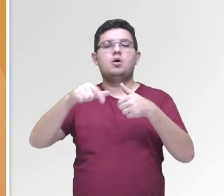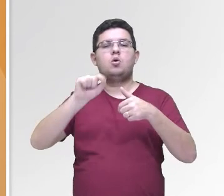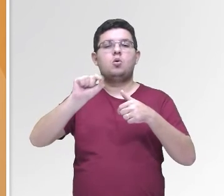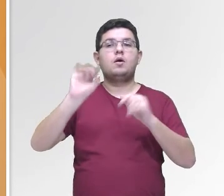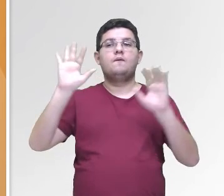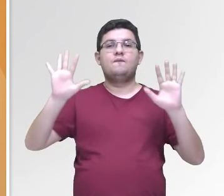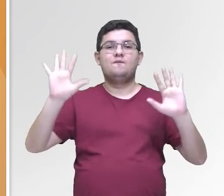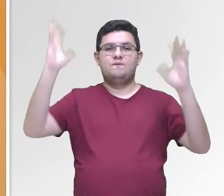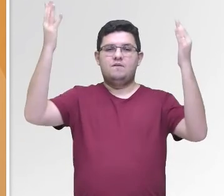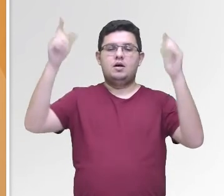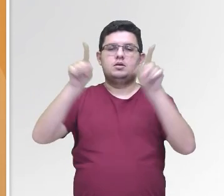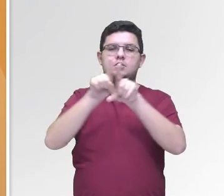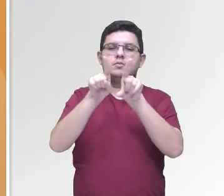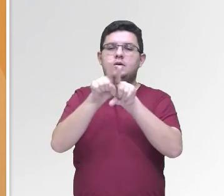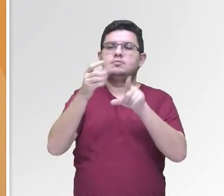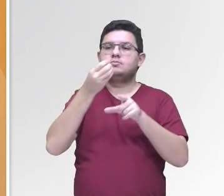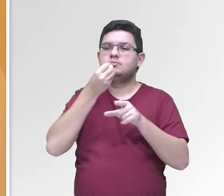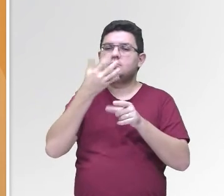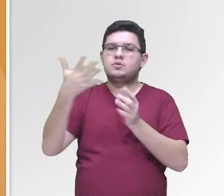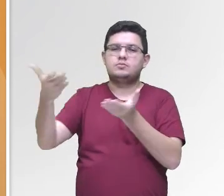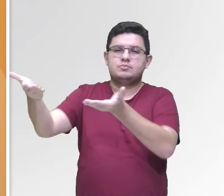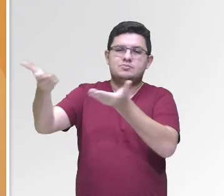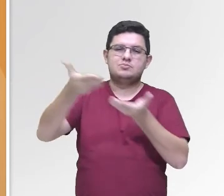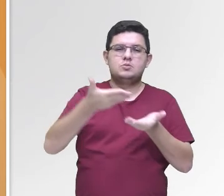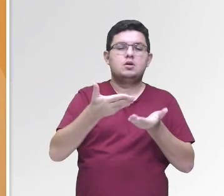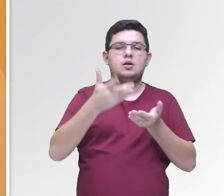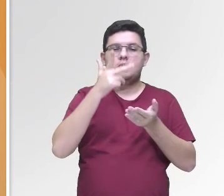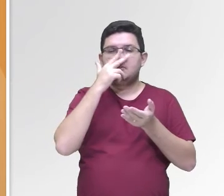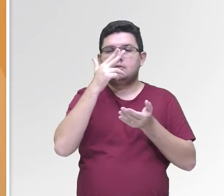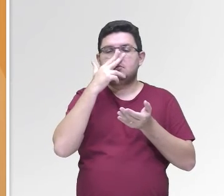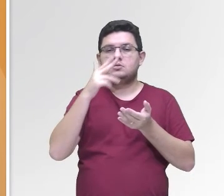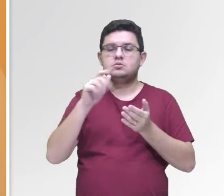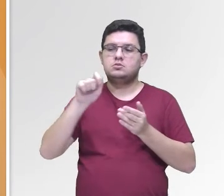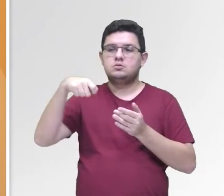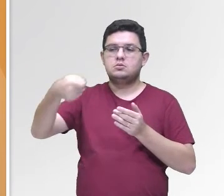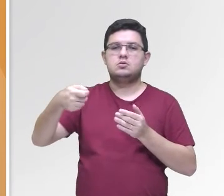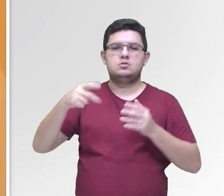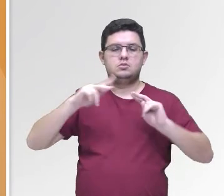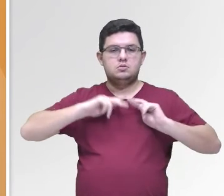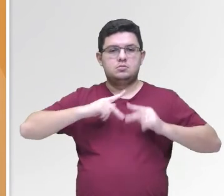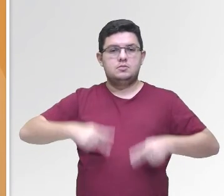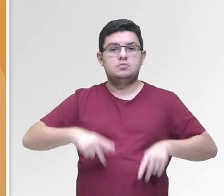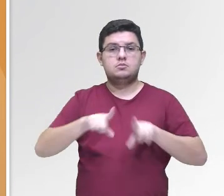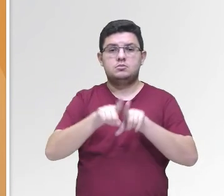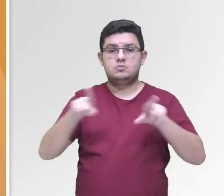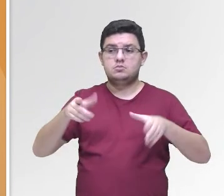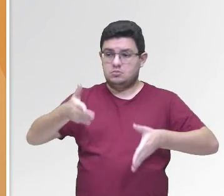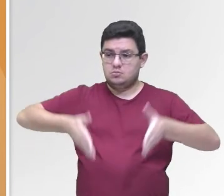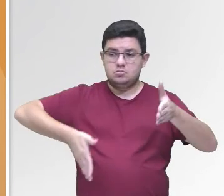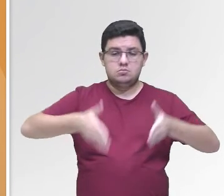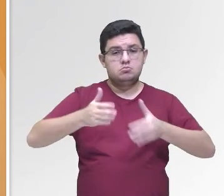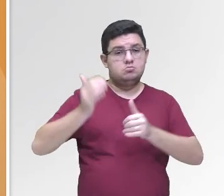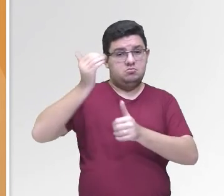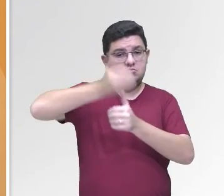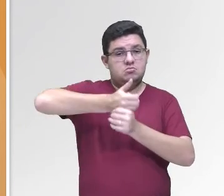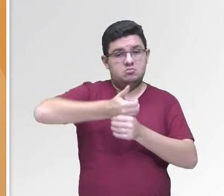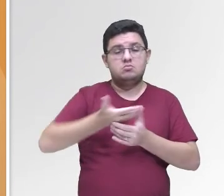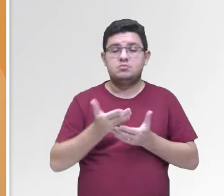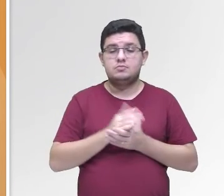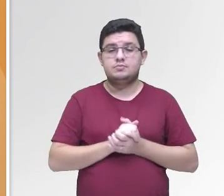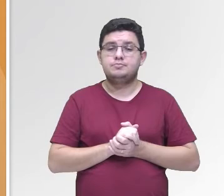as boas-vindas, né? Como se fosse uma recepcionista, né? Nós temos robô